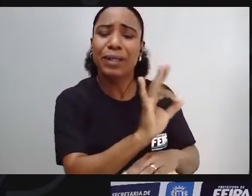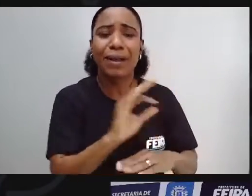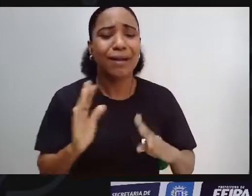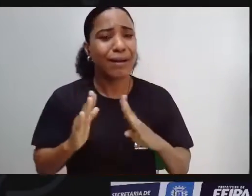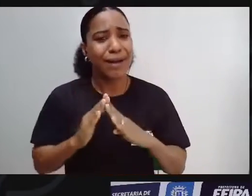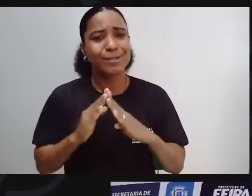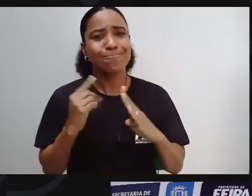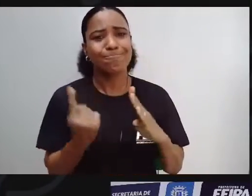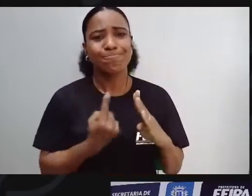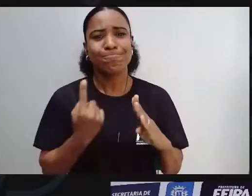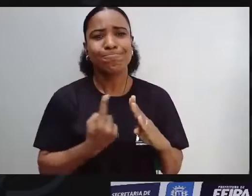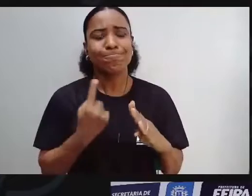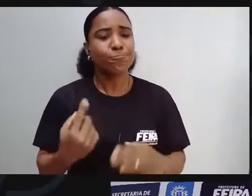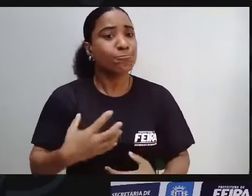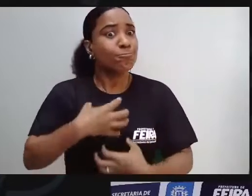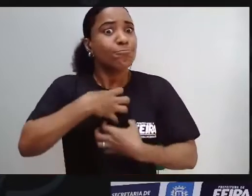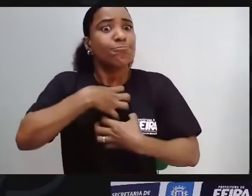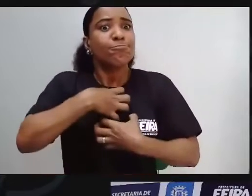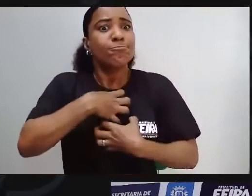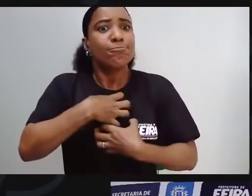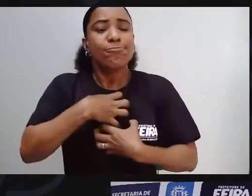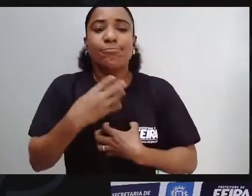E aí